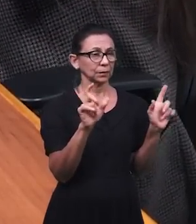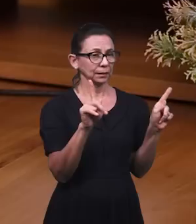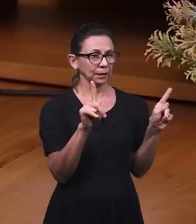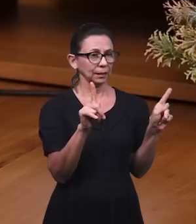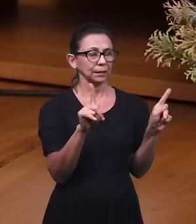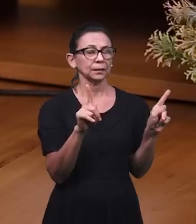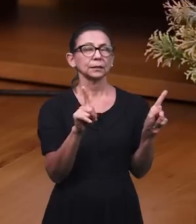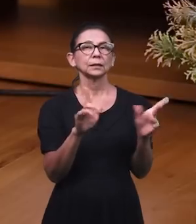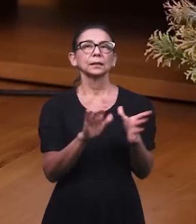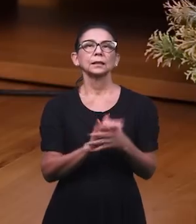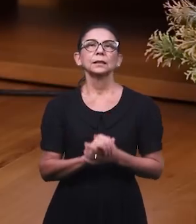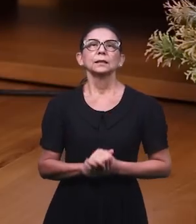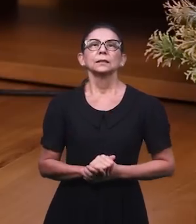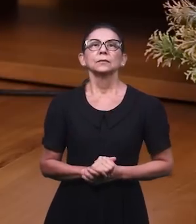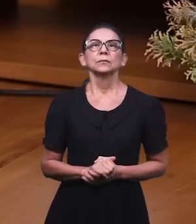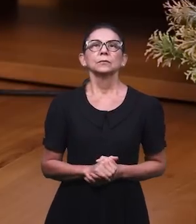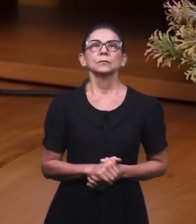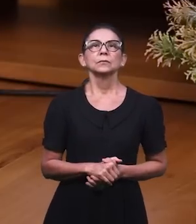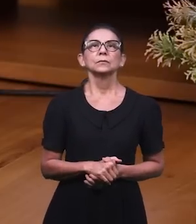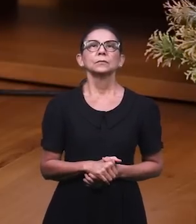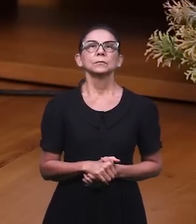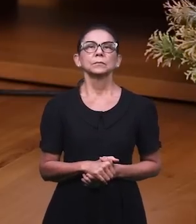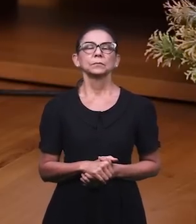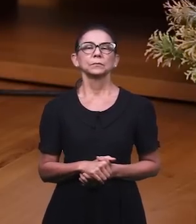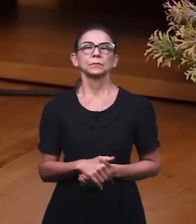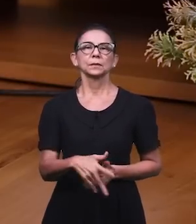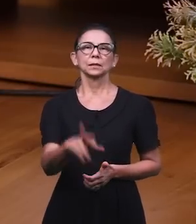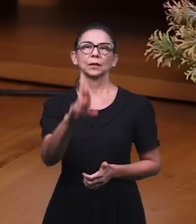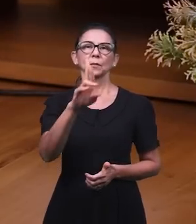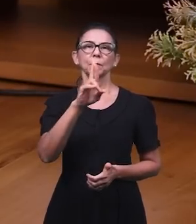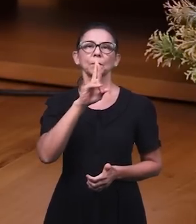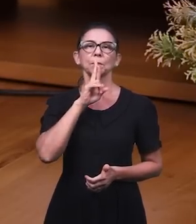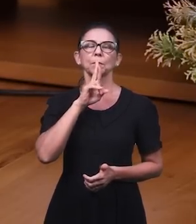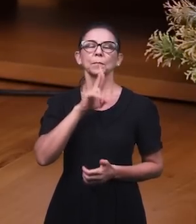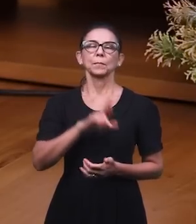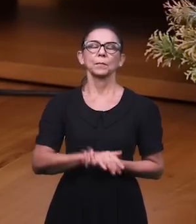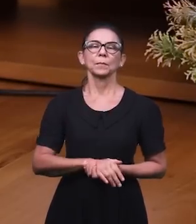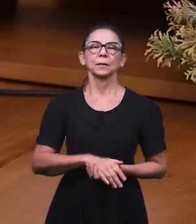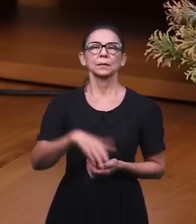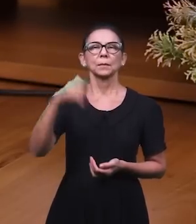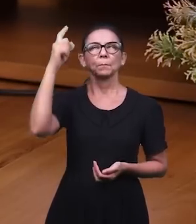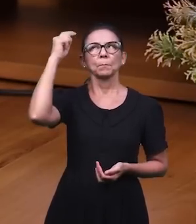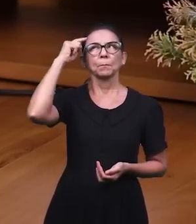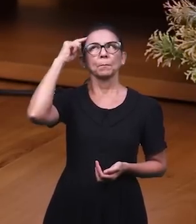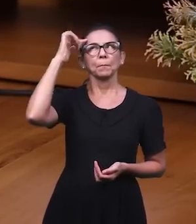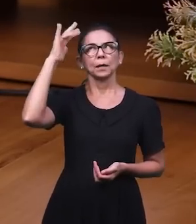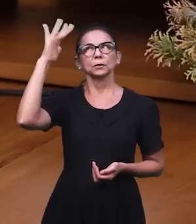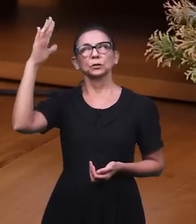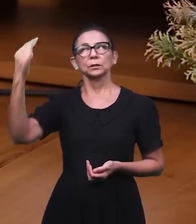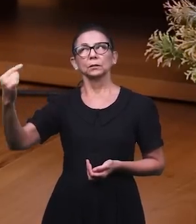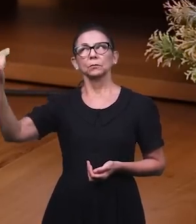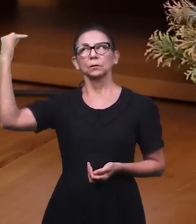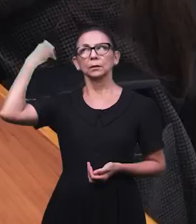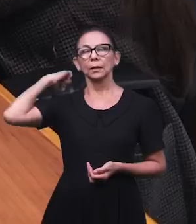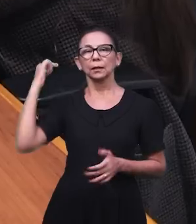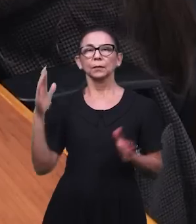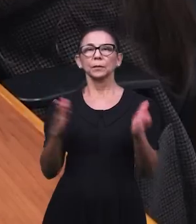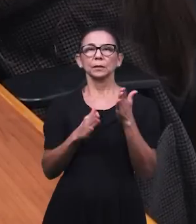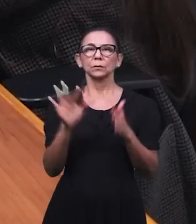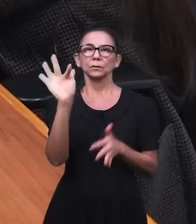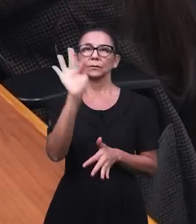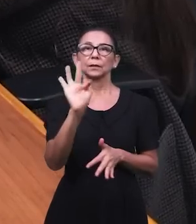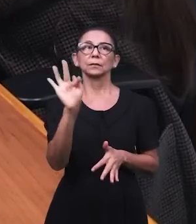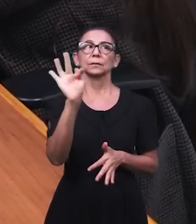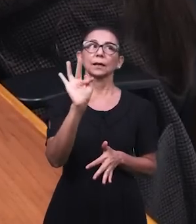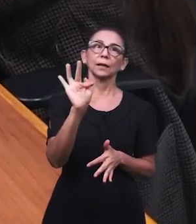aqui, a Nívia que vai responder é como se você estivesse lá, ainda no período da faculdade. Sabe?